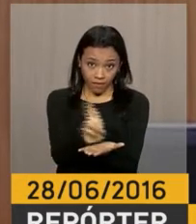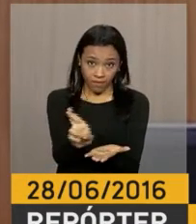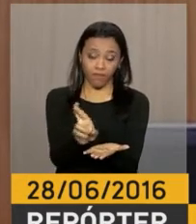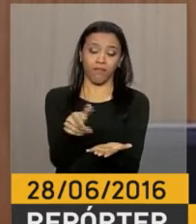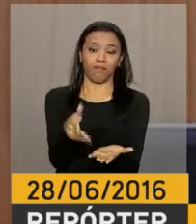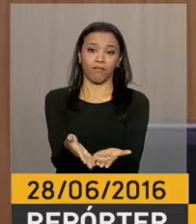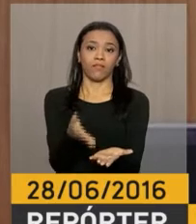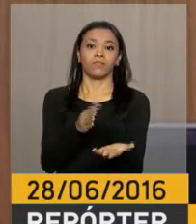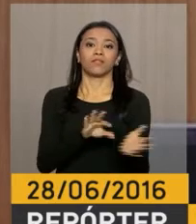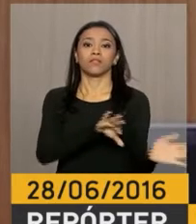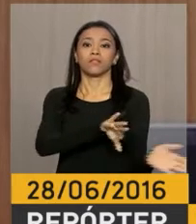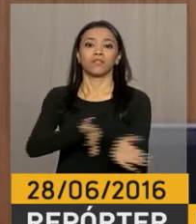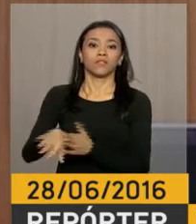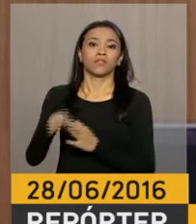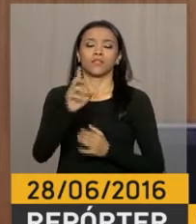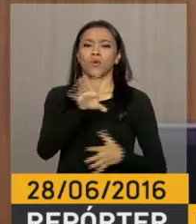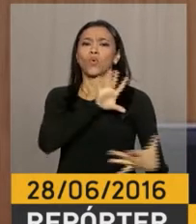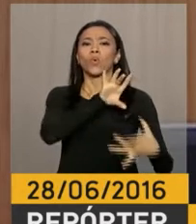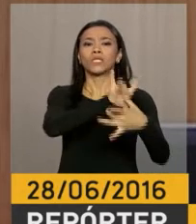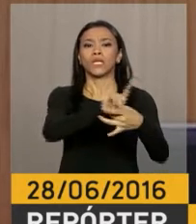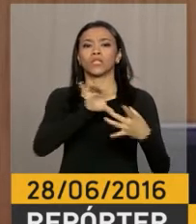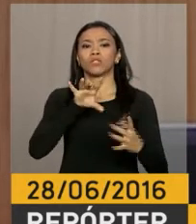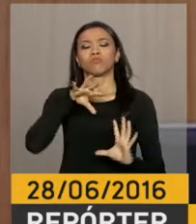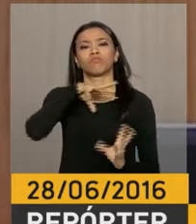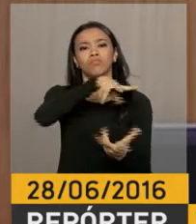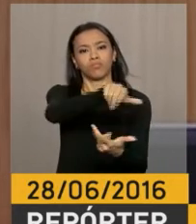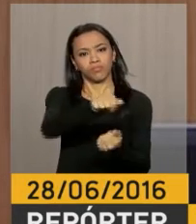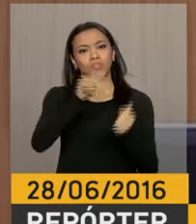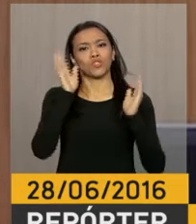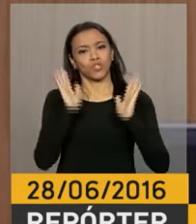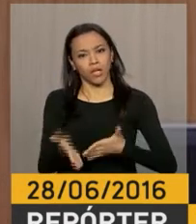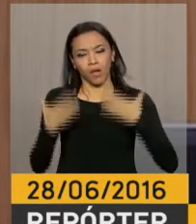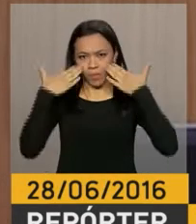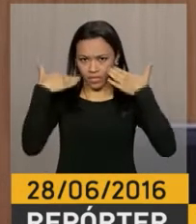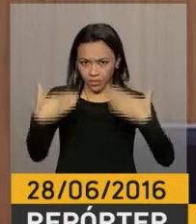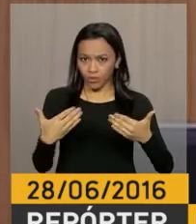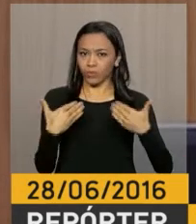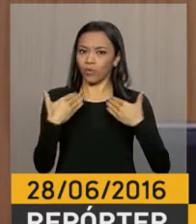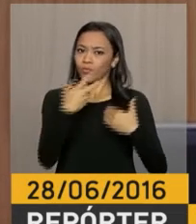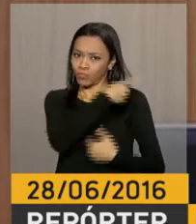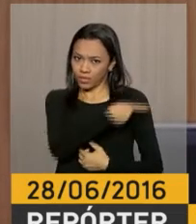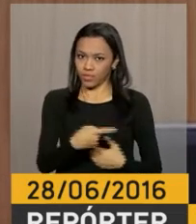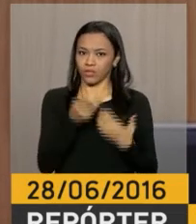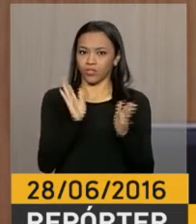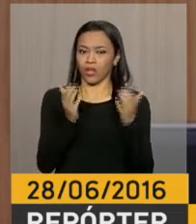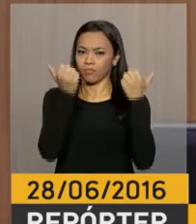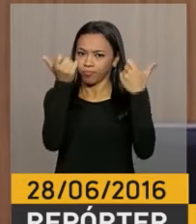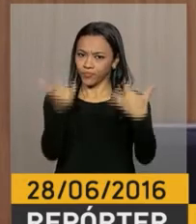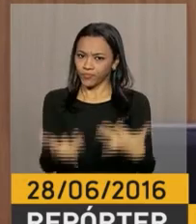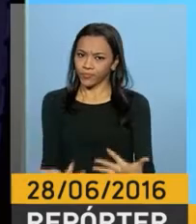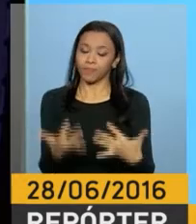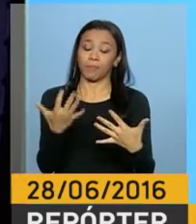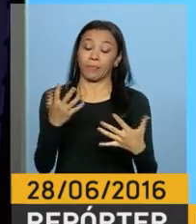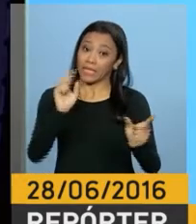O ambiente internacional, o presidente já expôs com muita propriedade, que é um cenário efetivamente desafiador e cada vez mais